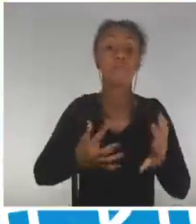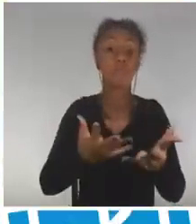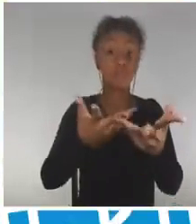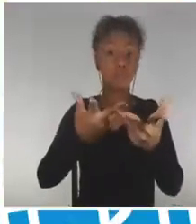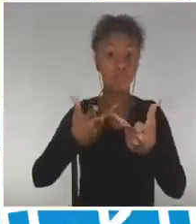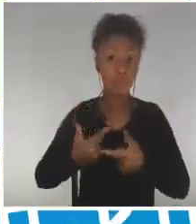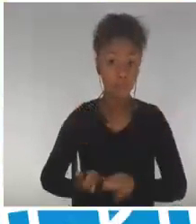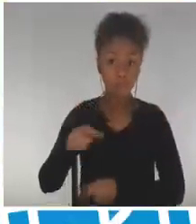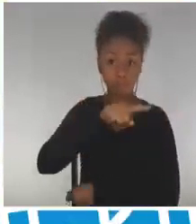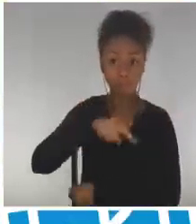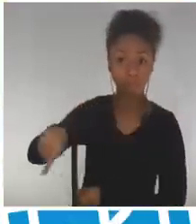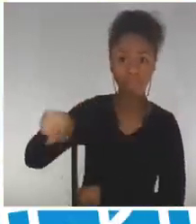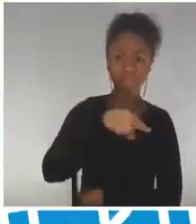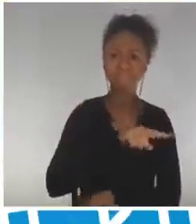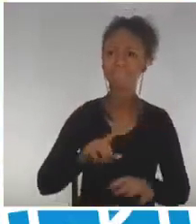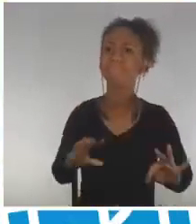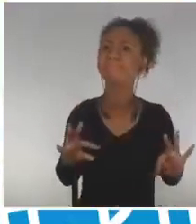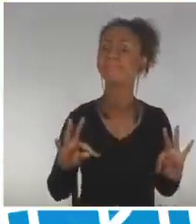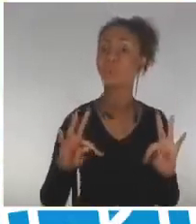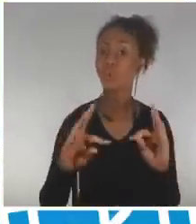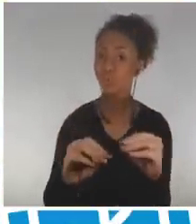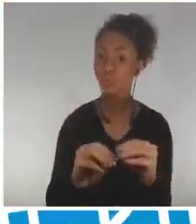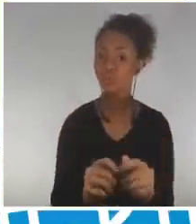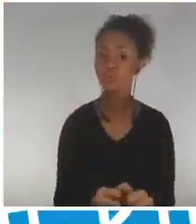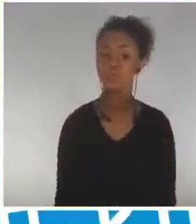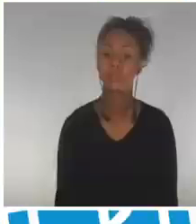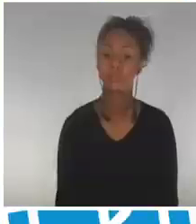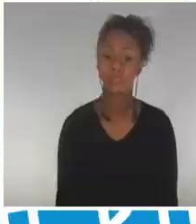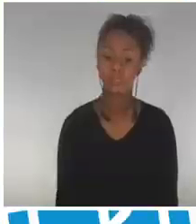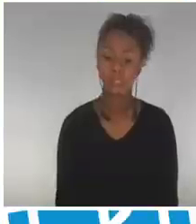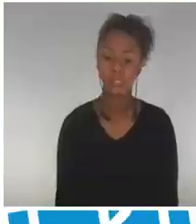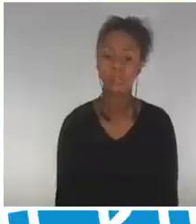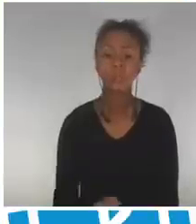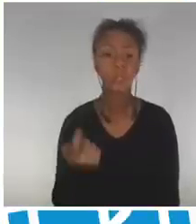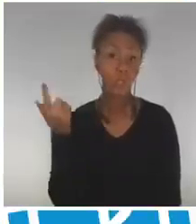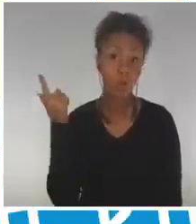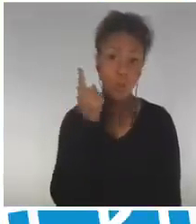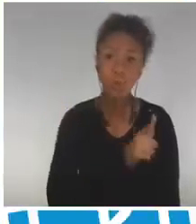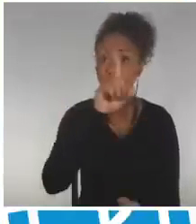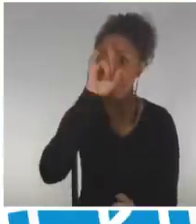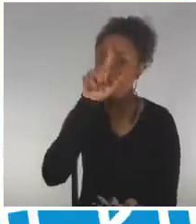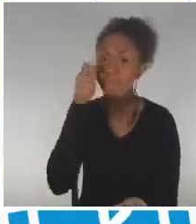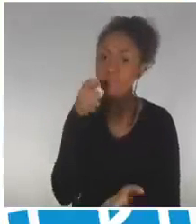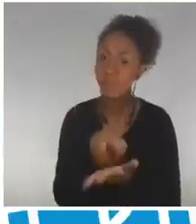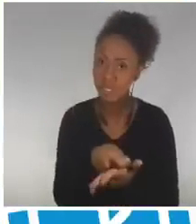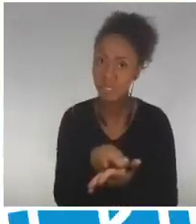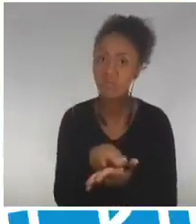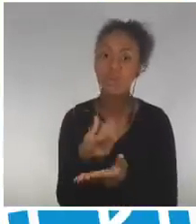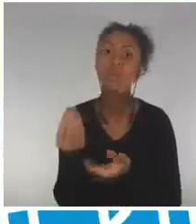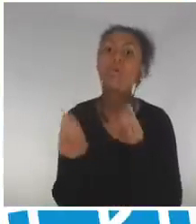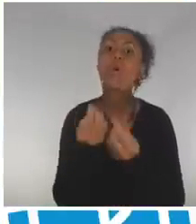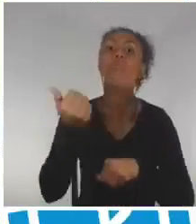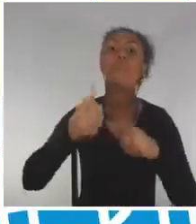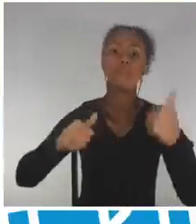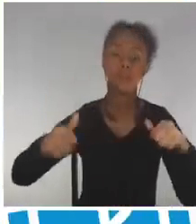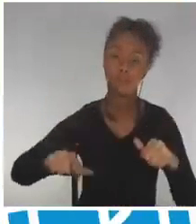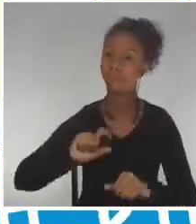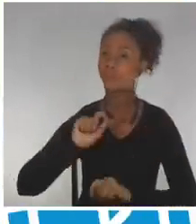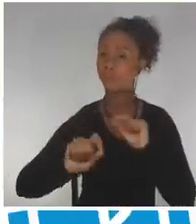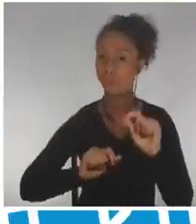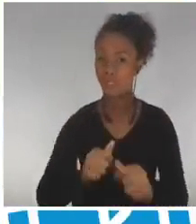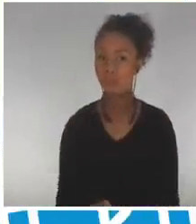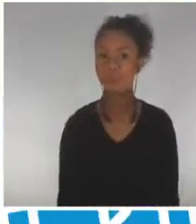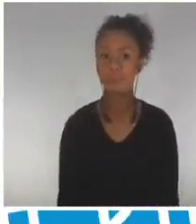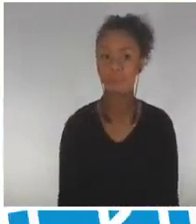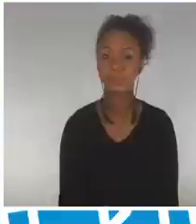para todos que fazem e que têm o poder de decisão sobre essas avaliações, para fazer uma reflexão sobre esses